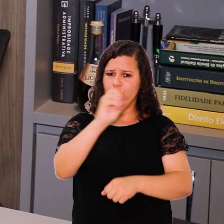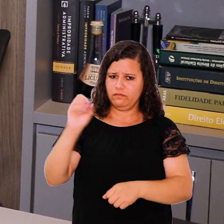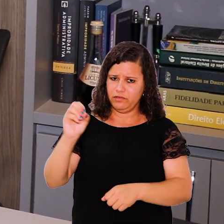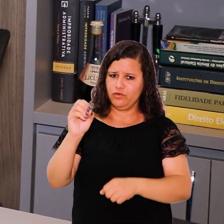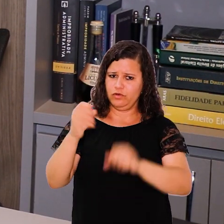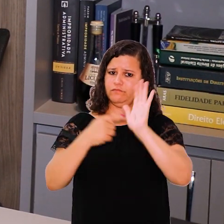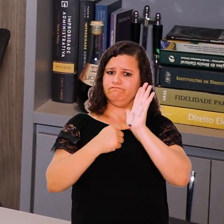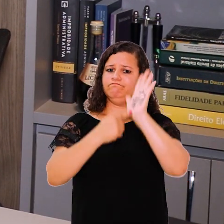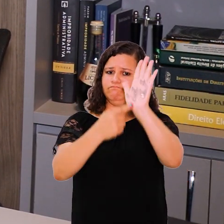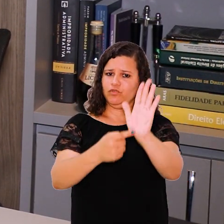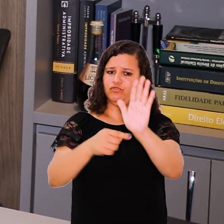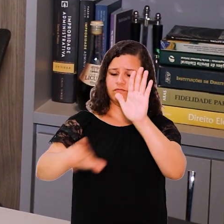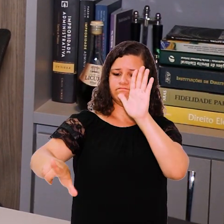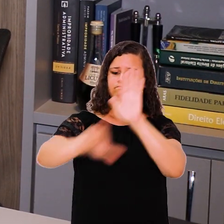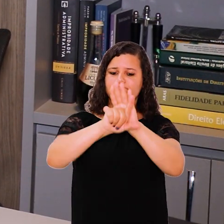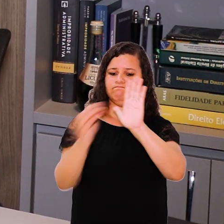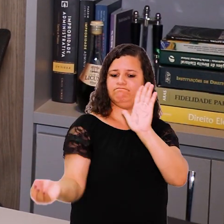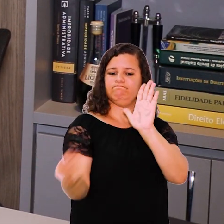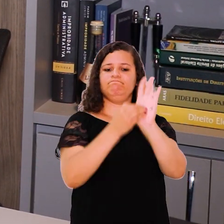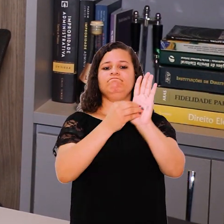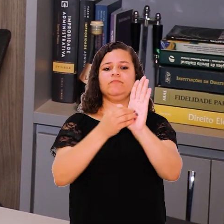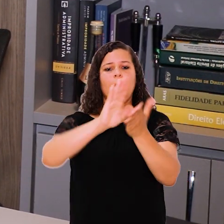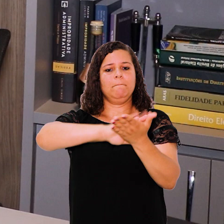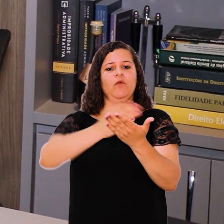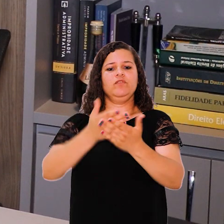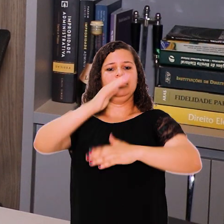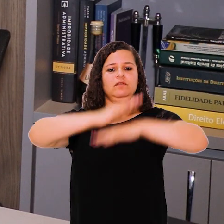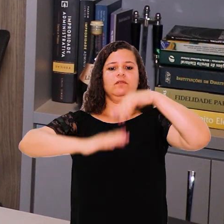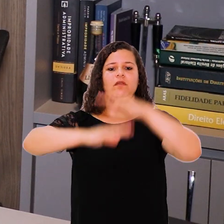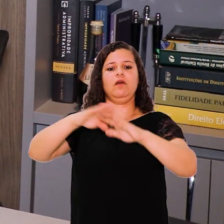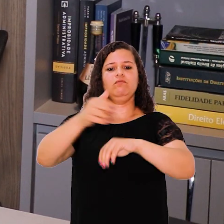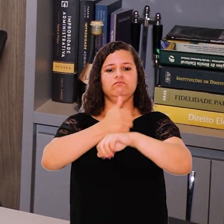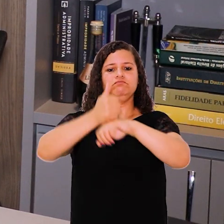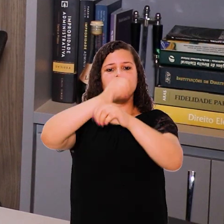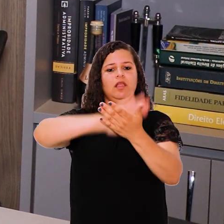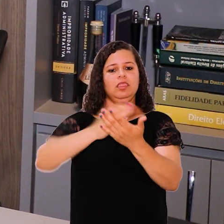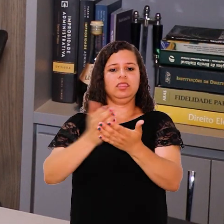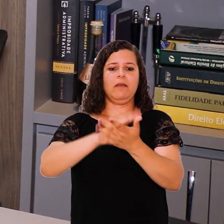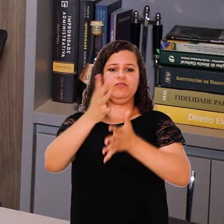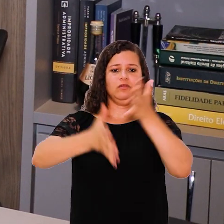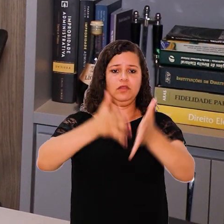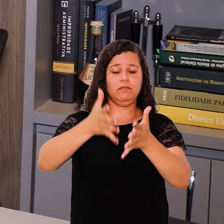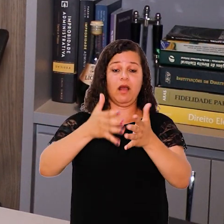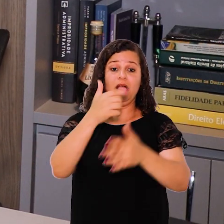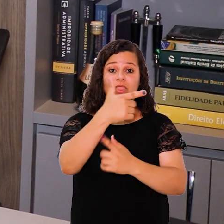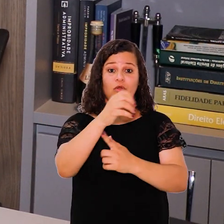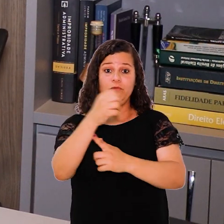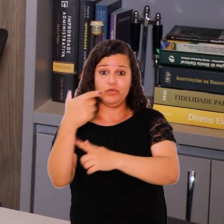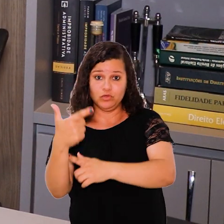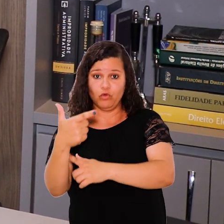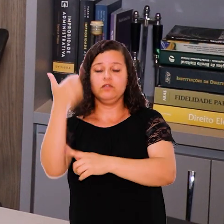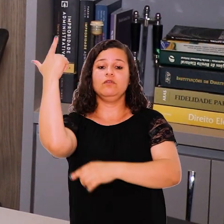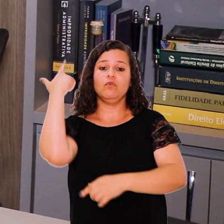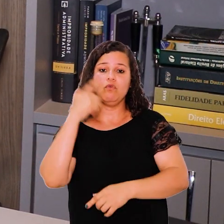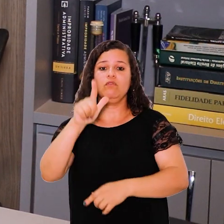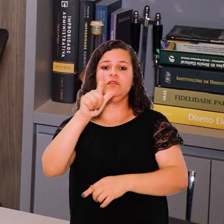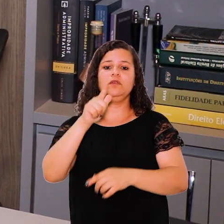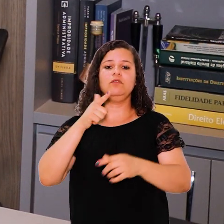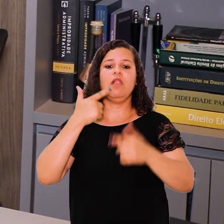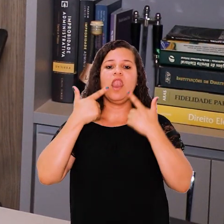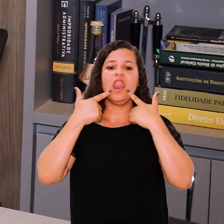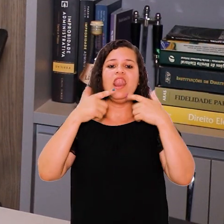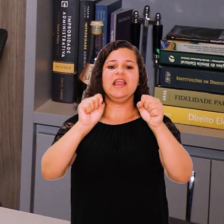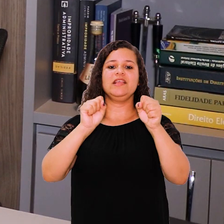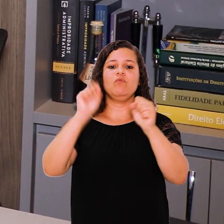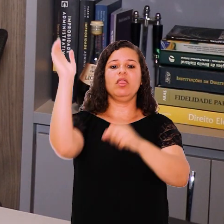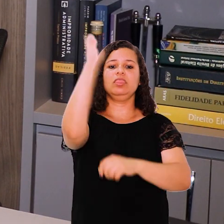ano de 2000, passou a regulamentar a profissão do intérprete de Libras e já em 2002 foi garantida